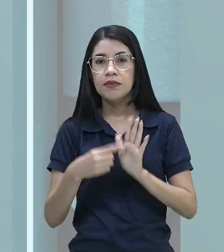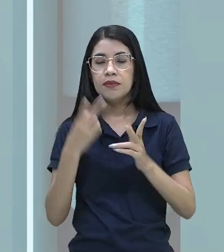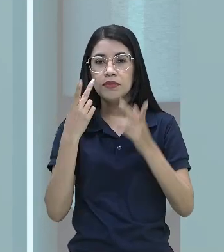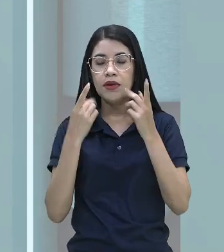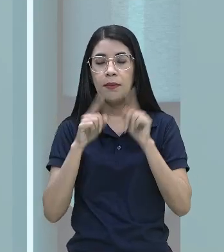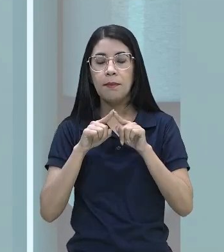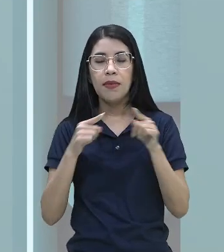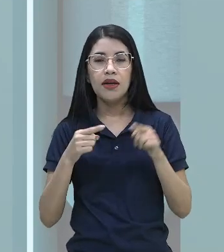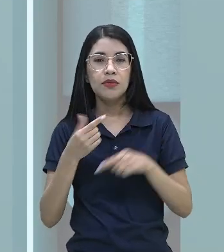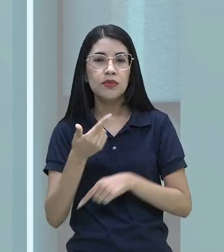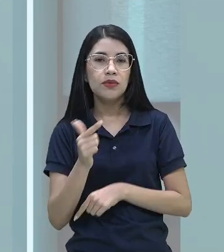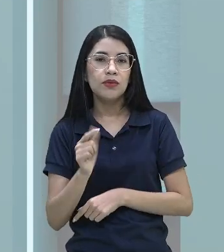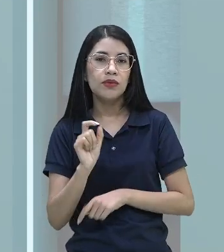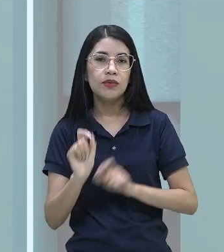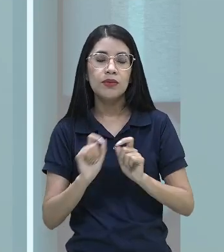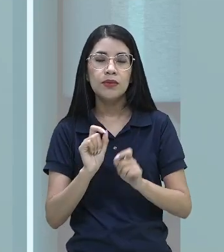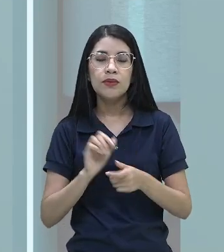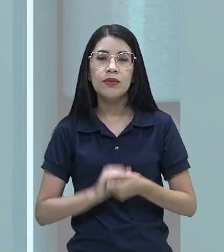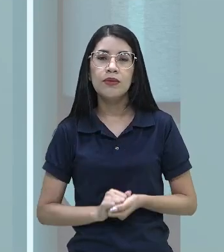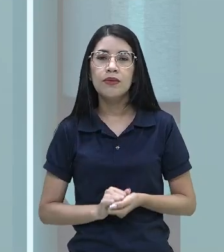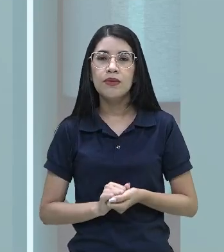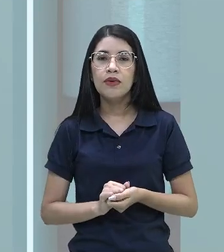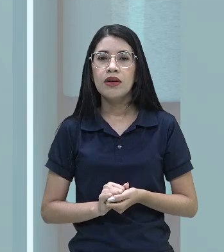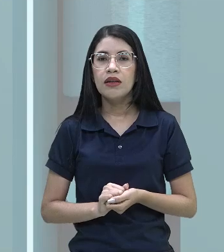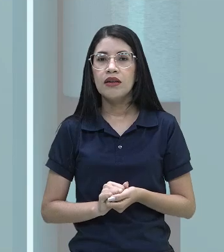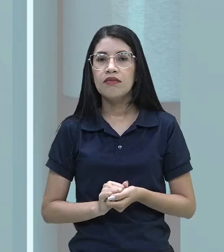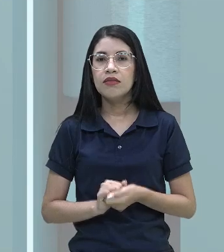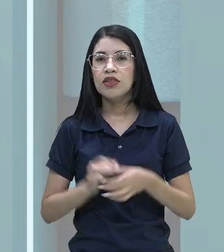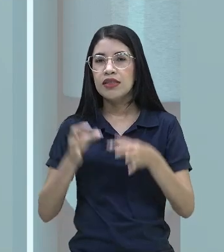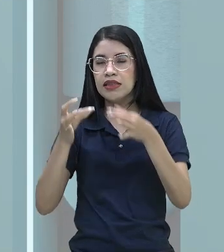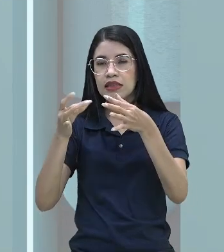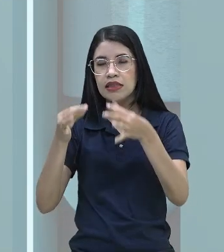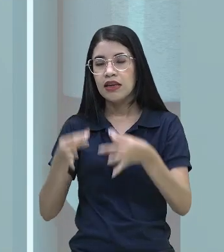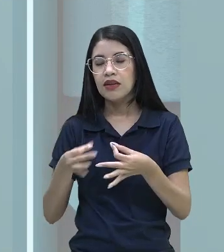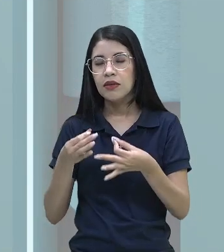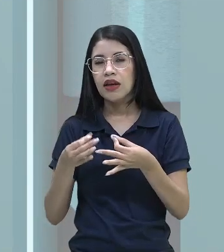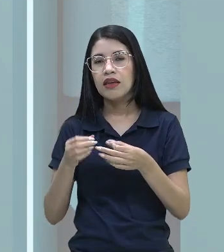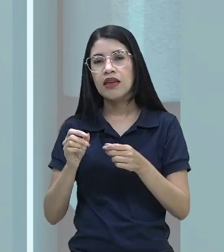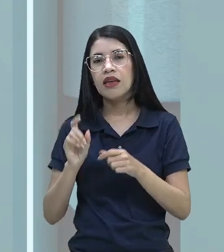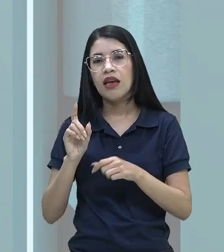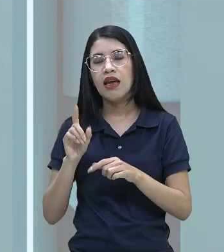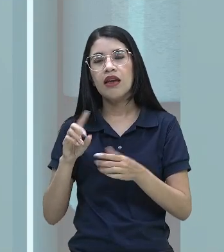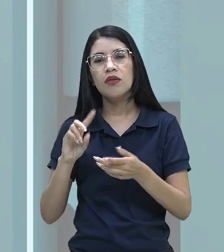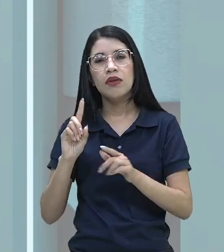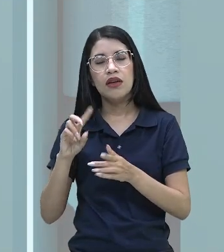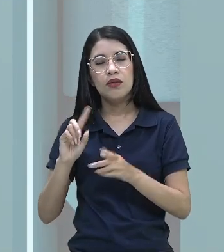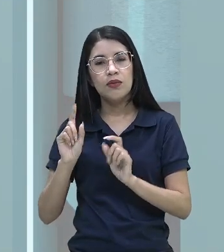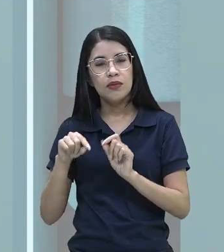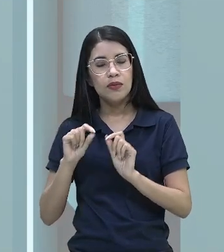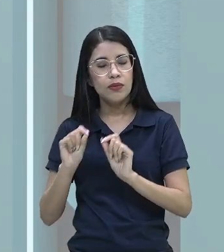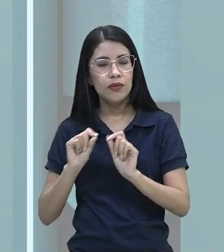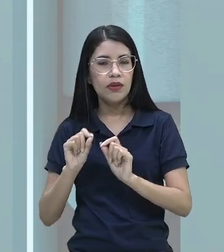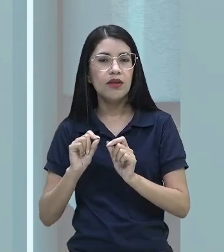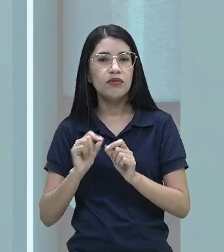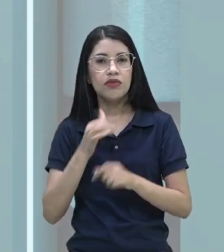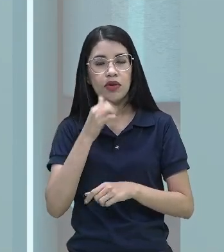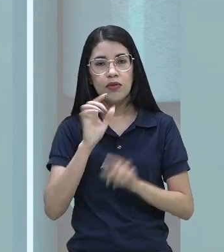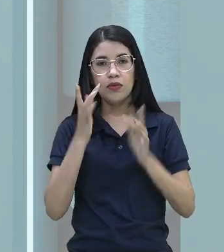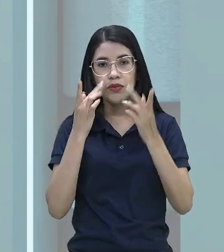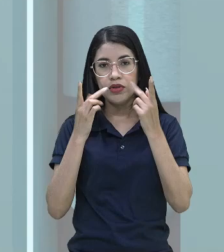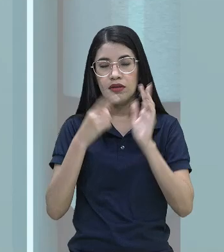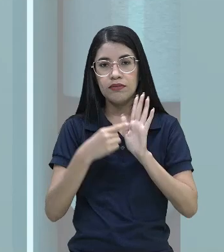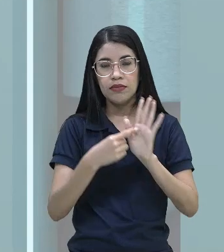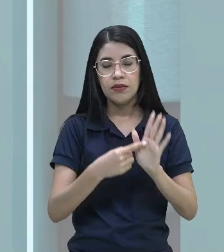dizer, a questão de utilizar, isso aqui é teatro, isso aqui é uma encenação. E aonde foi que aconteceu? Acabamos de falar,